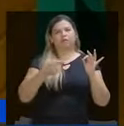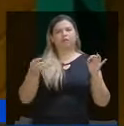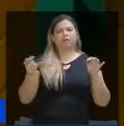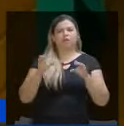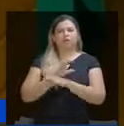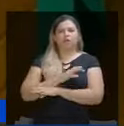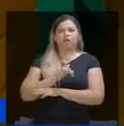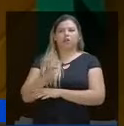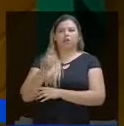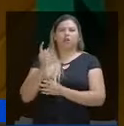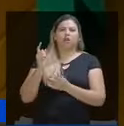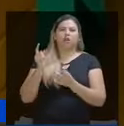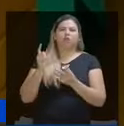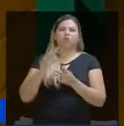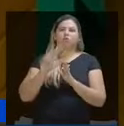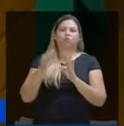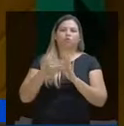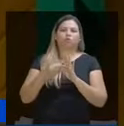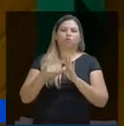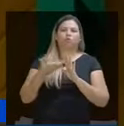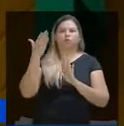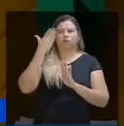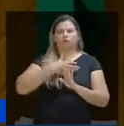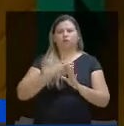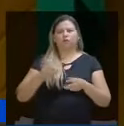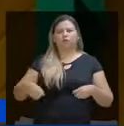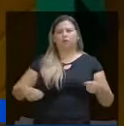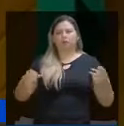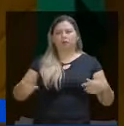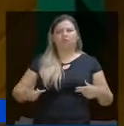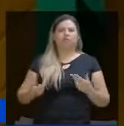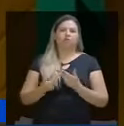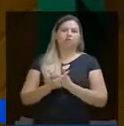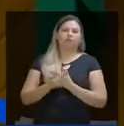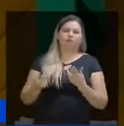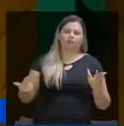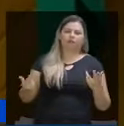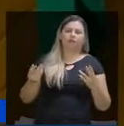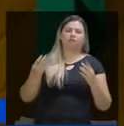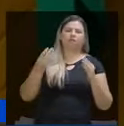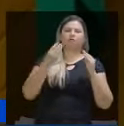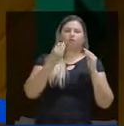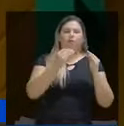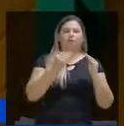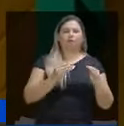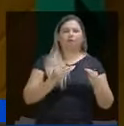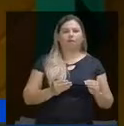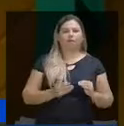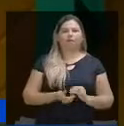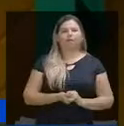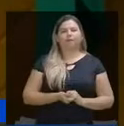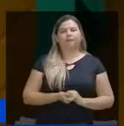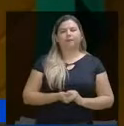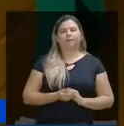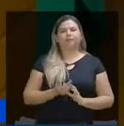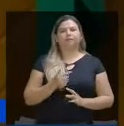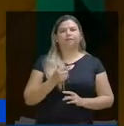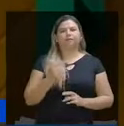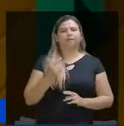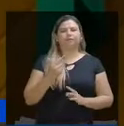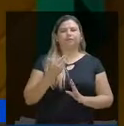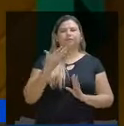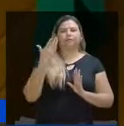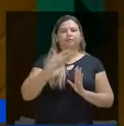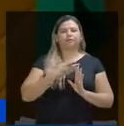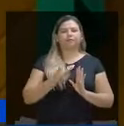as contas da recorrente havia sido apresentada. Então, isso também não representava um óbice para a emissão